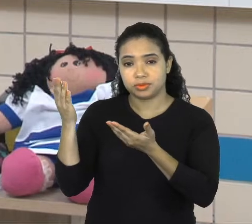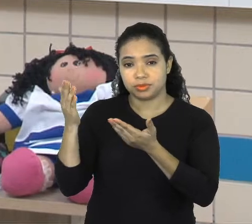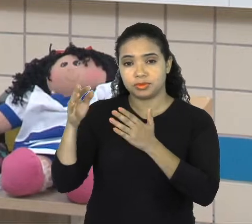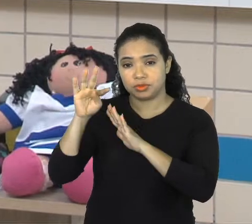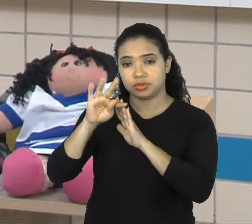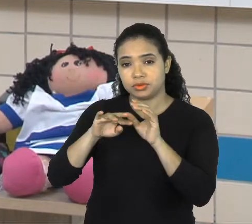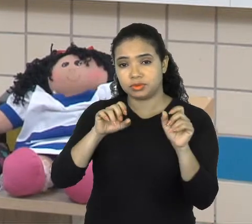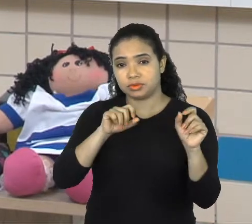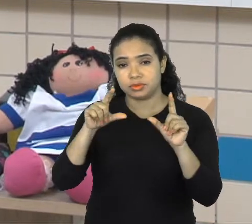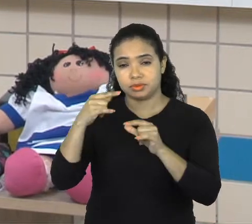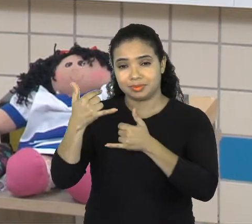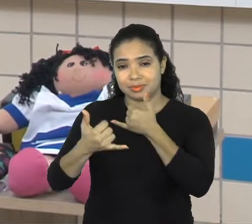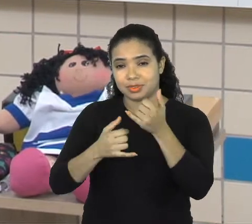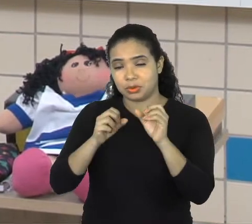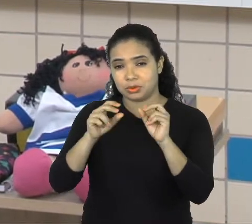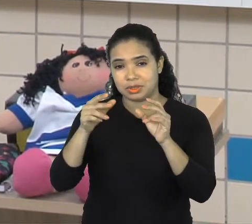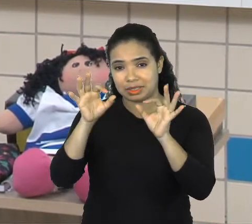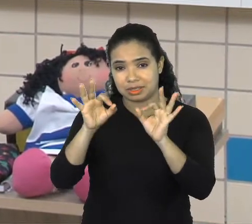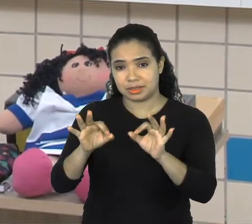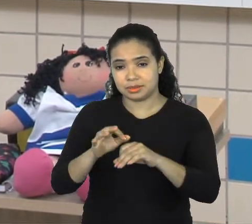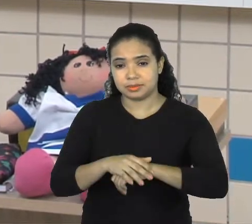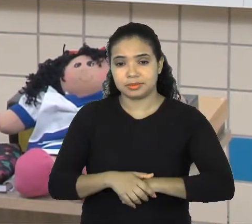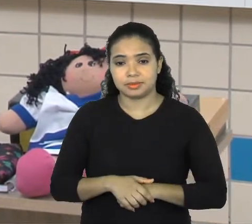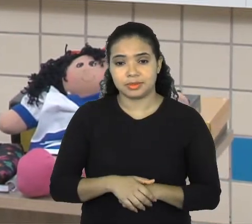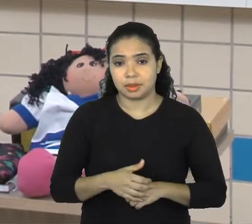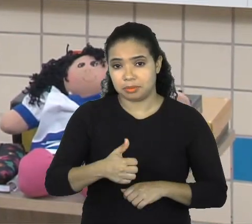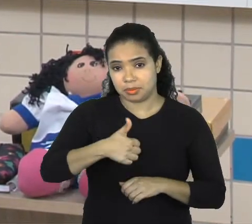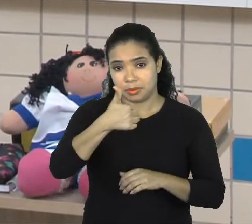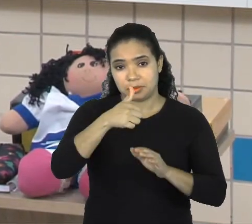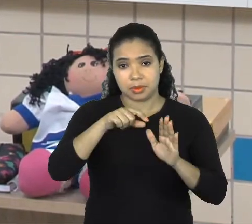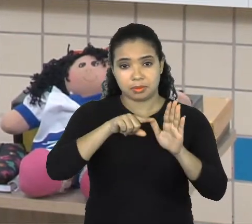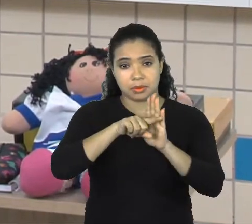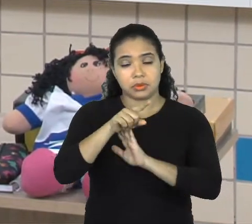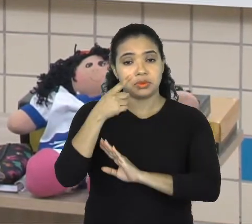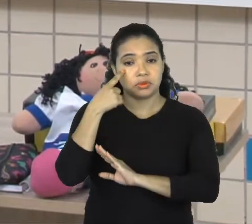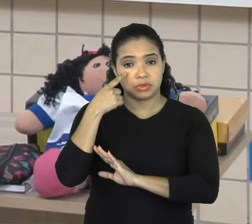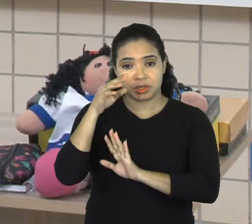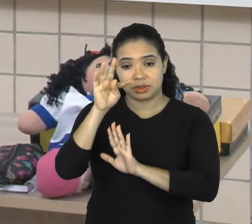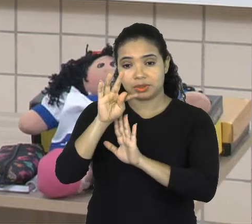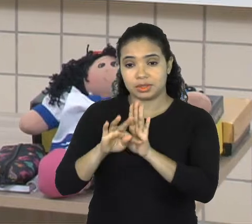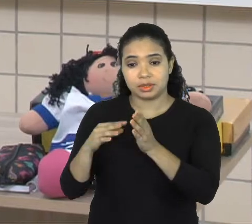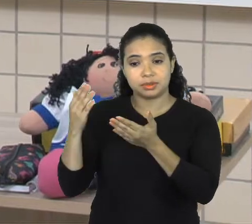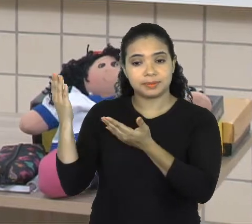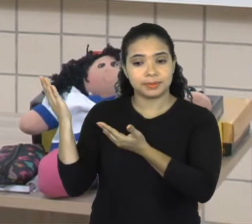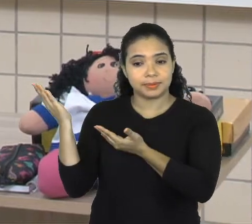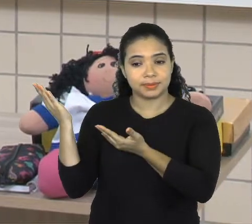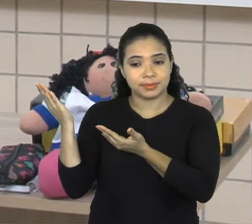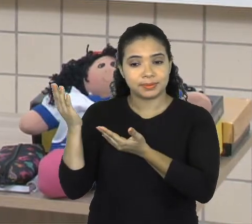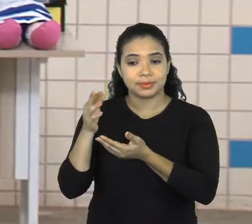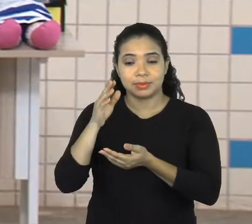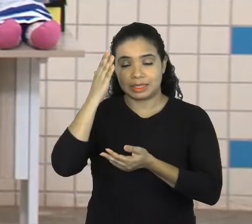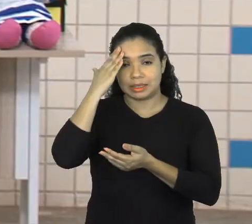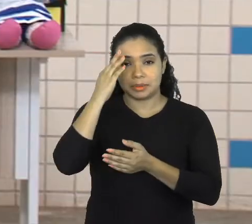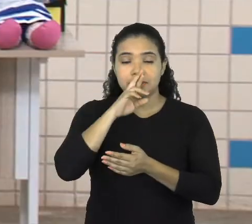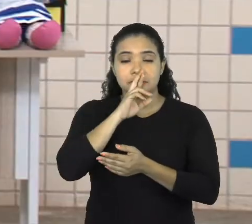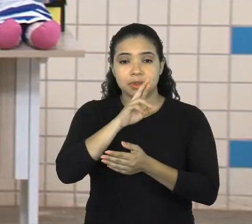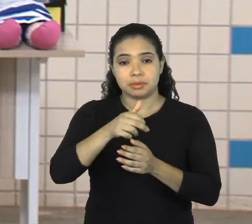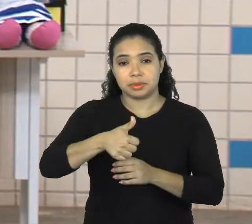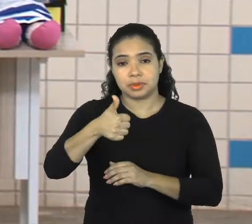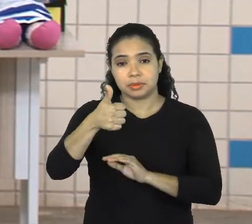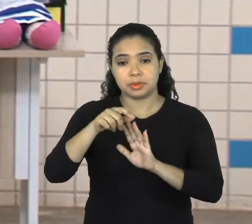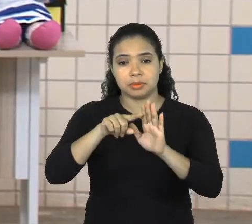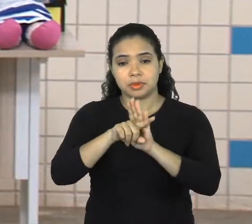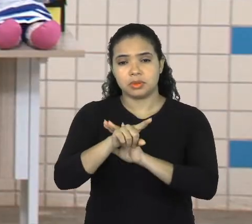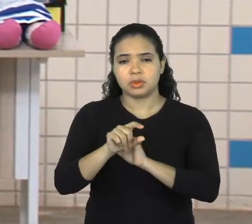ele, certo? Podemos fazer a primeira pergunta e olha bem para o texto, para saber responder. A primeira pergunta, o